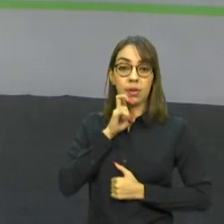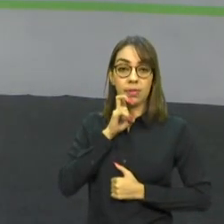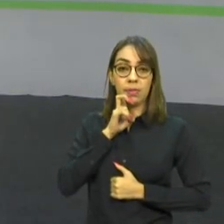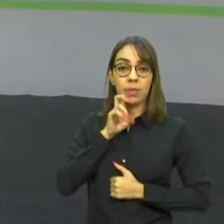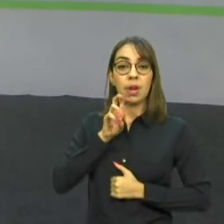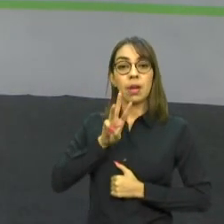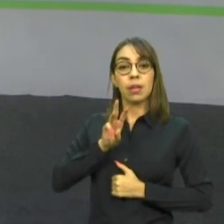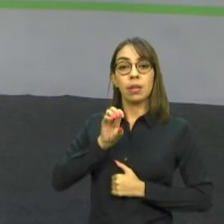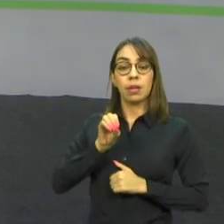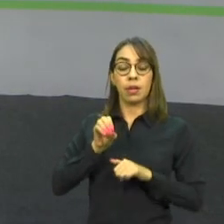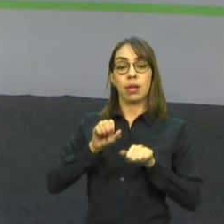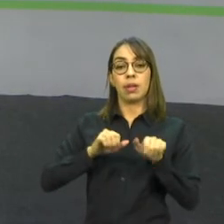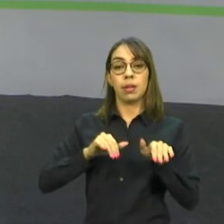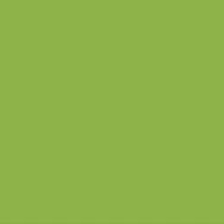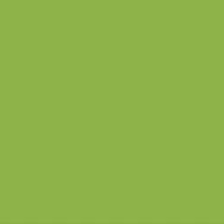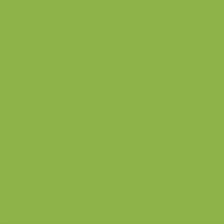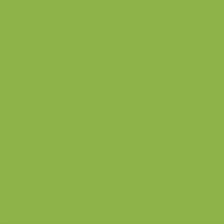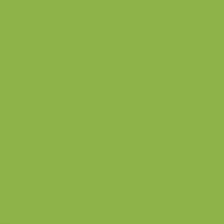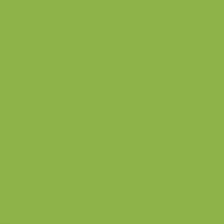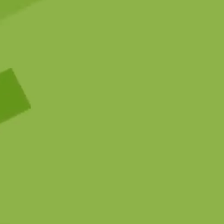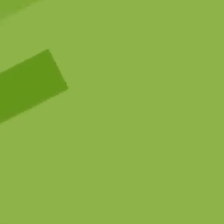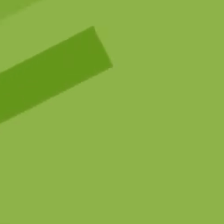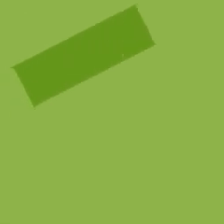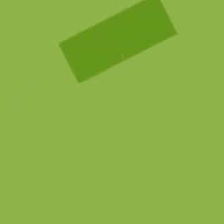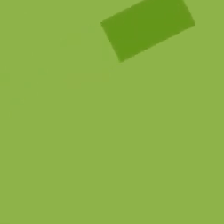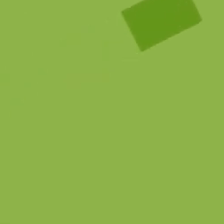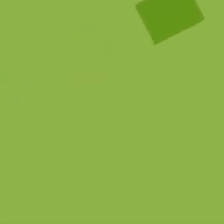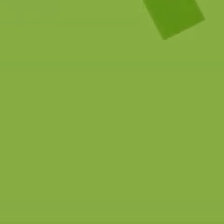2021, já está no ar.